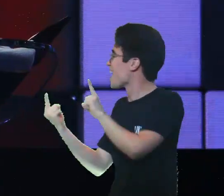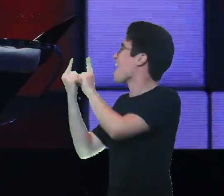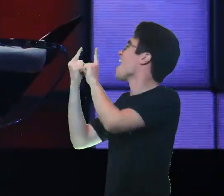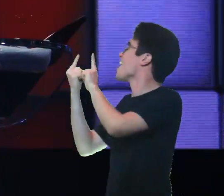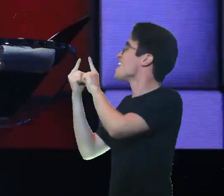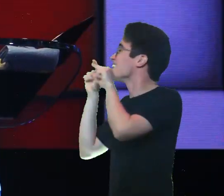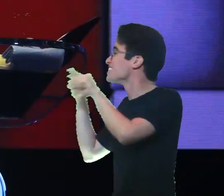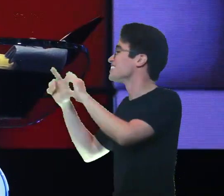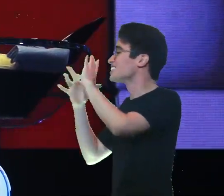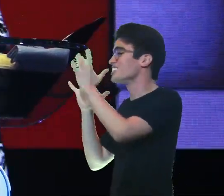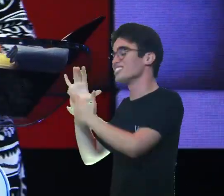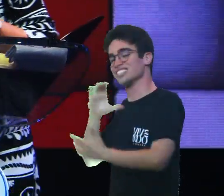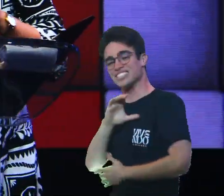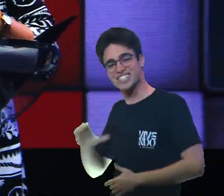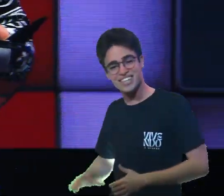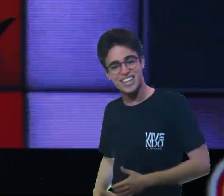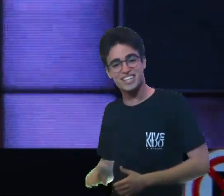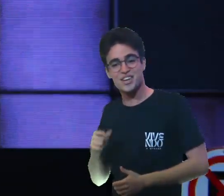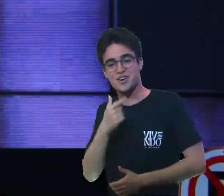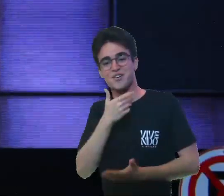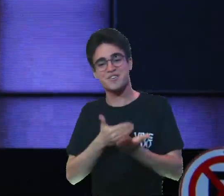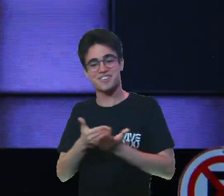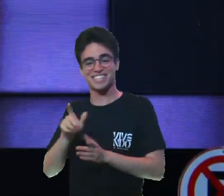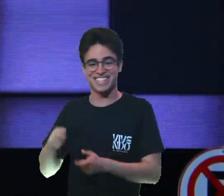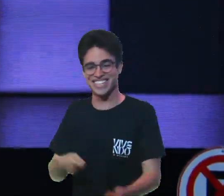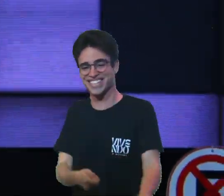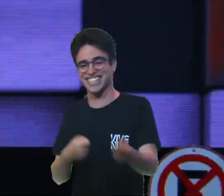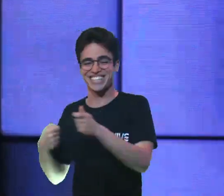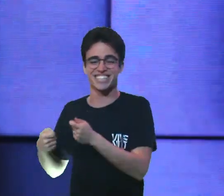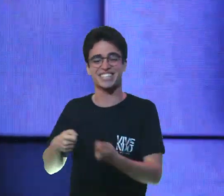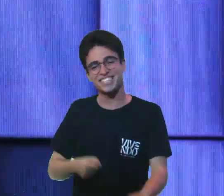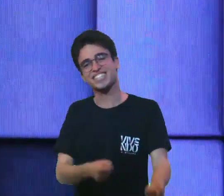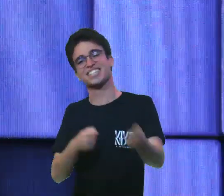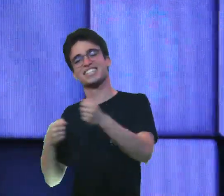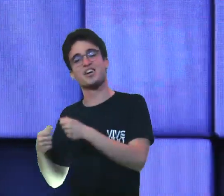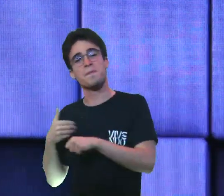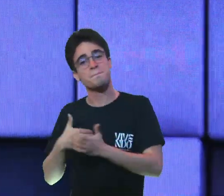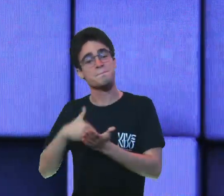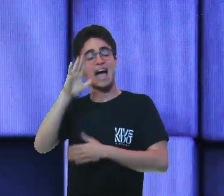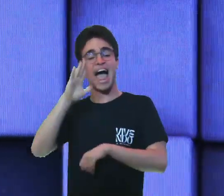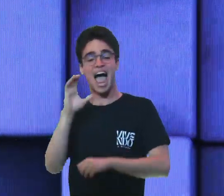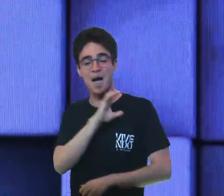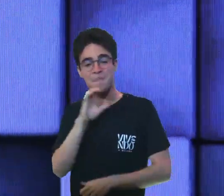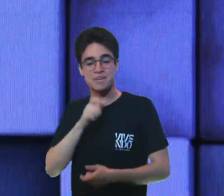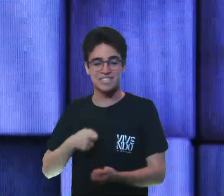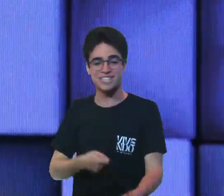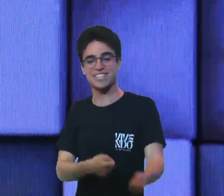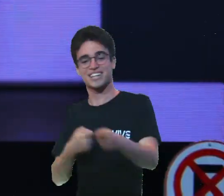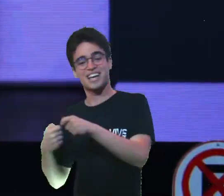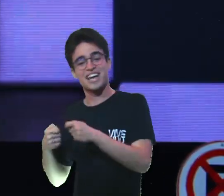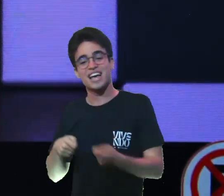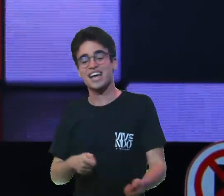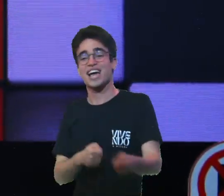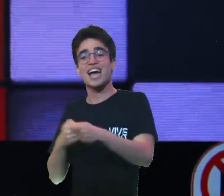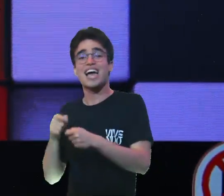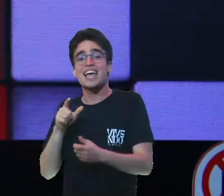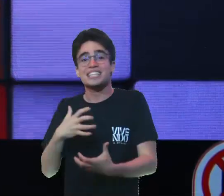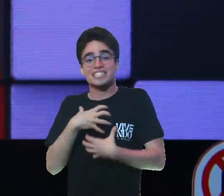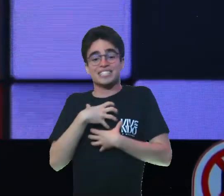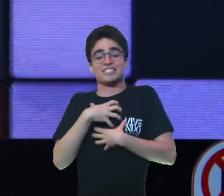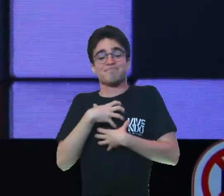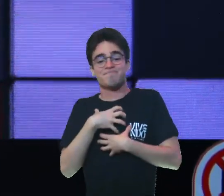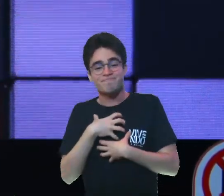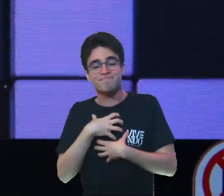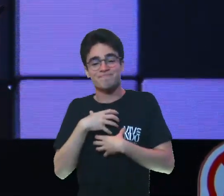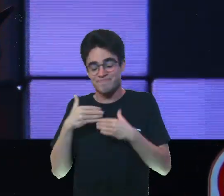com o meu Cristo. E ele começa a cavar mais rápido. Começa a cavar mais rápido. E aquela sensação de